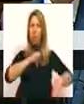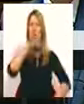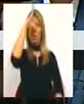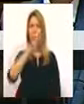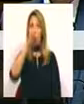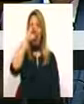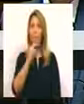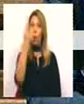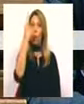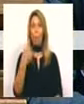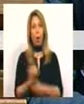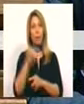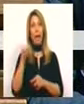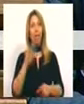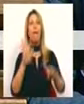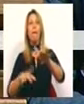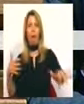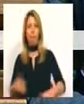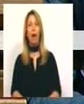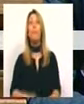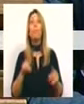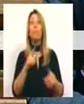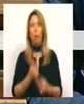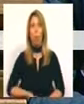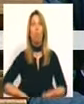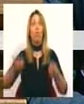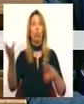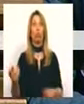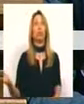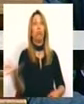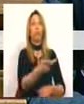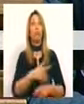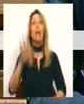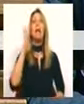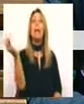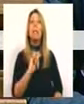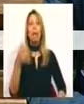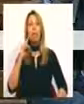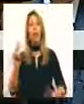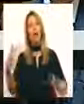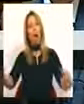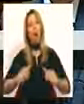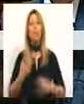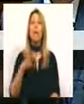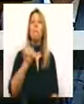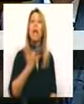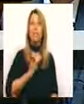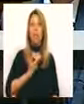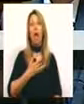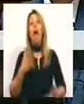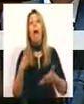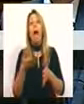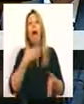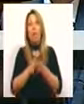uma coisa a esta Câmara. Muitos tentaram acusar o PSD de aproveitar o luto para fazer demagogia. O PSD aproveitou o